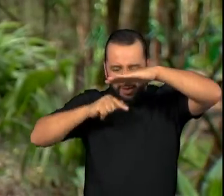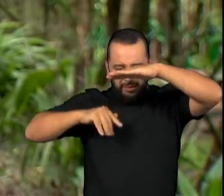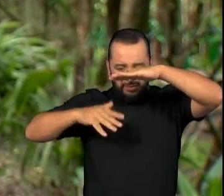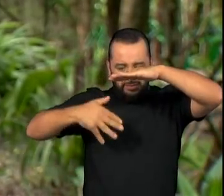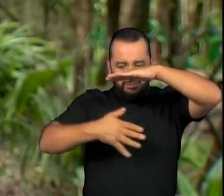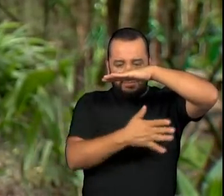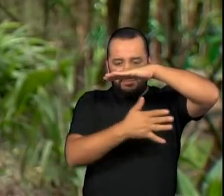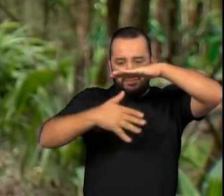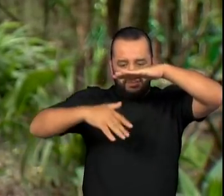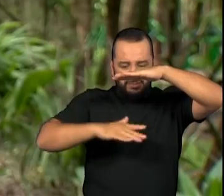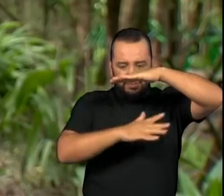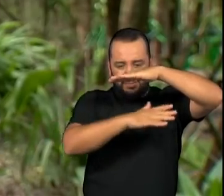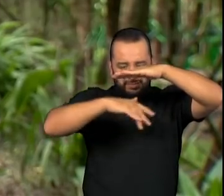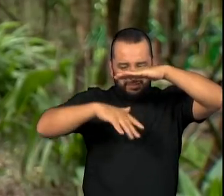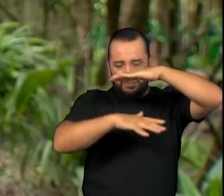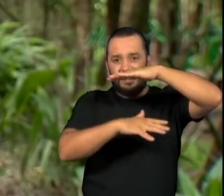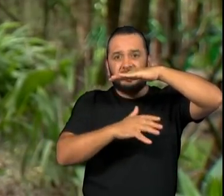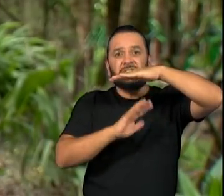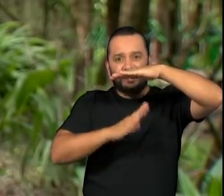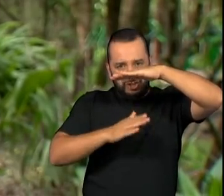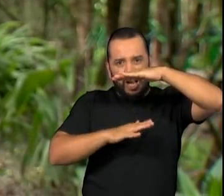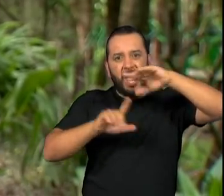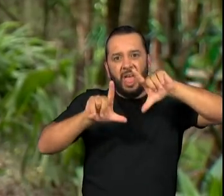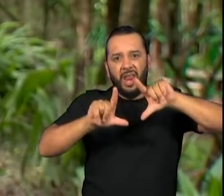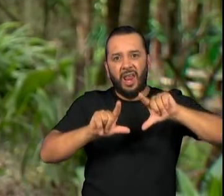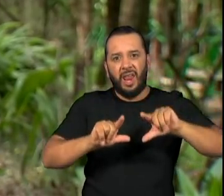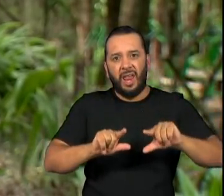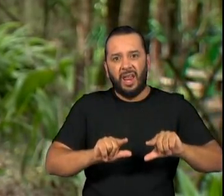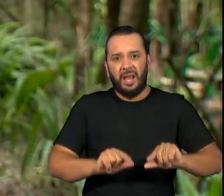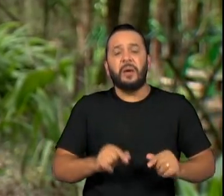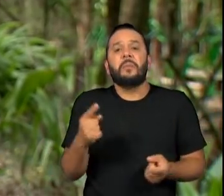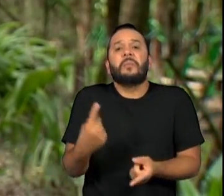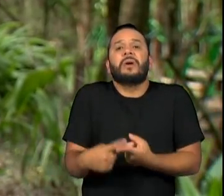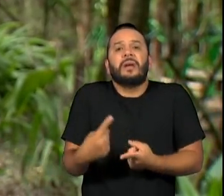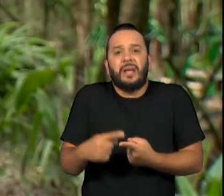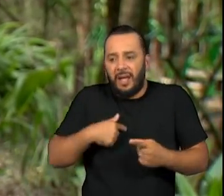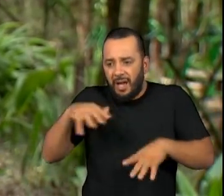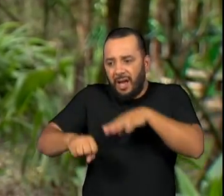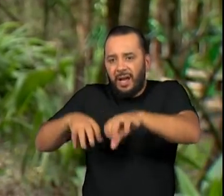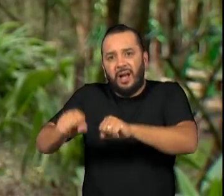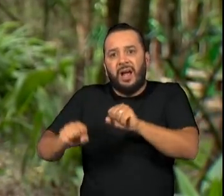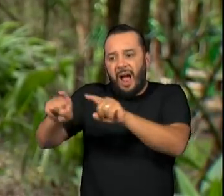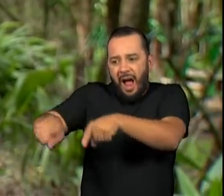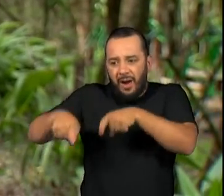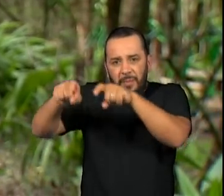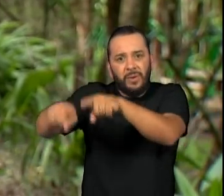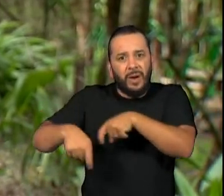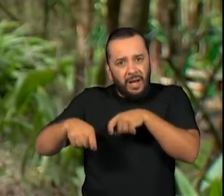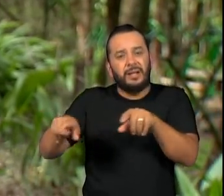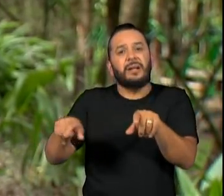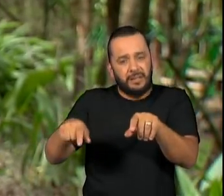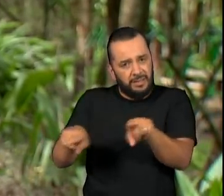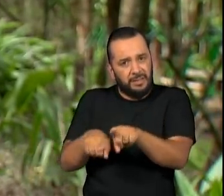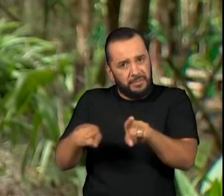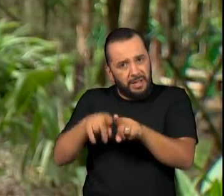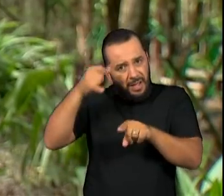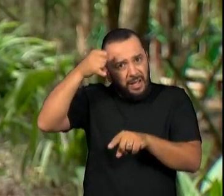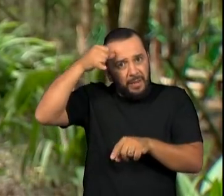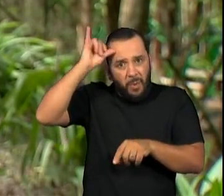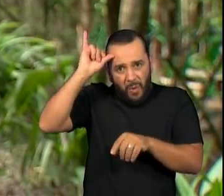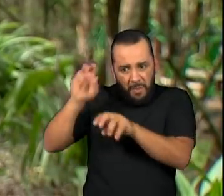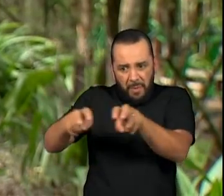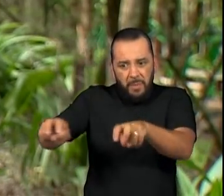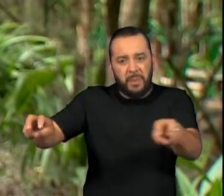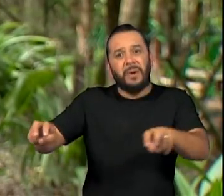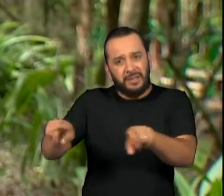é causado principalmente pelo avanço da agropecuária e queimadas. É o que mostra levantamento do MAP